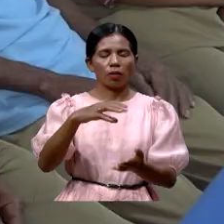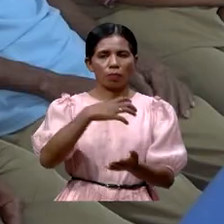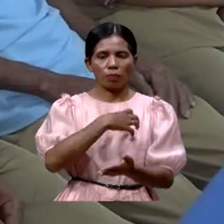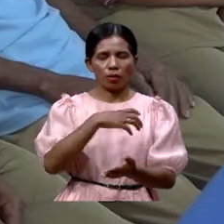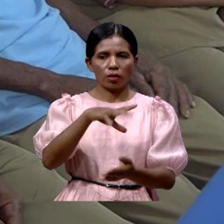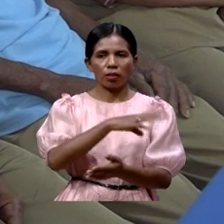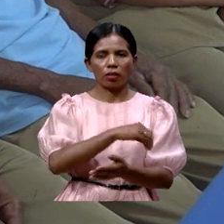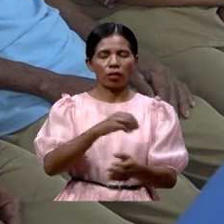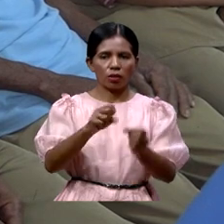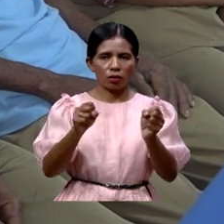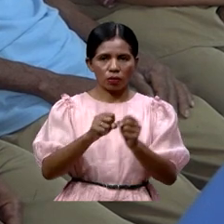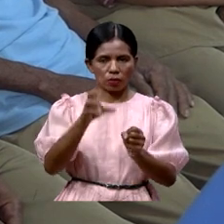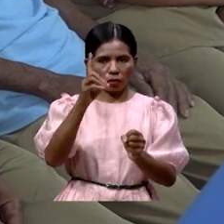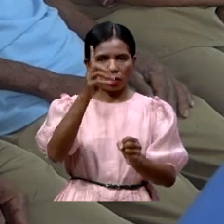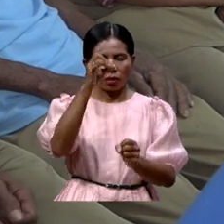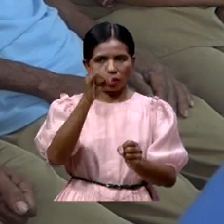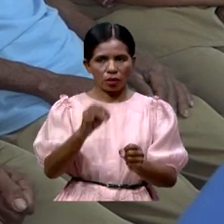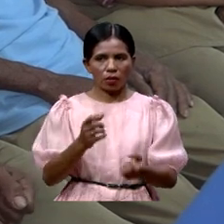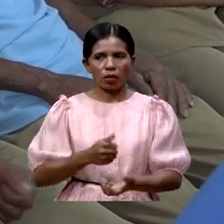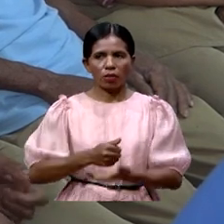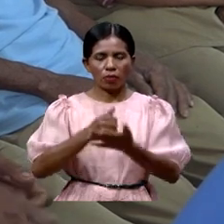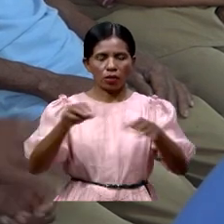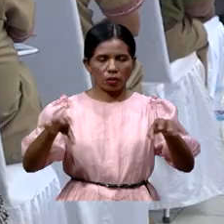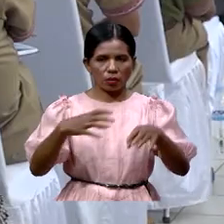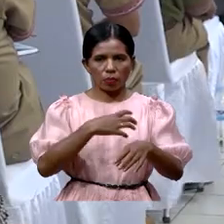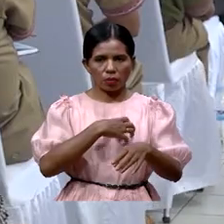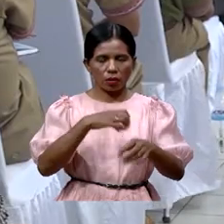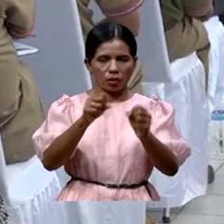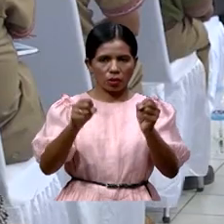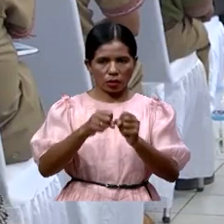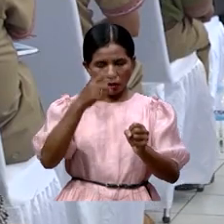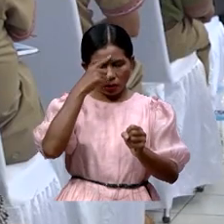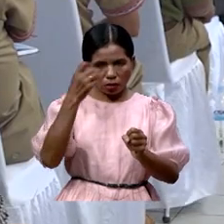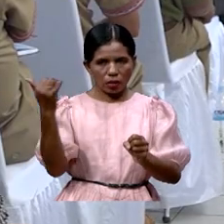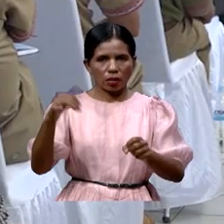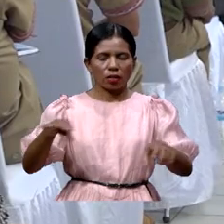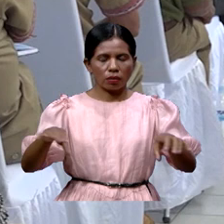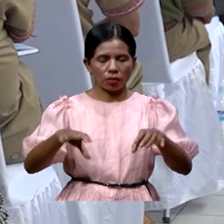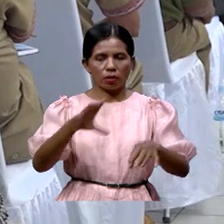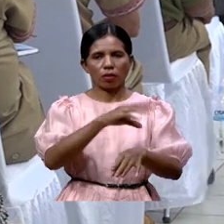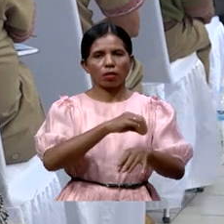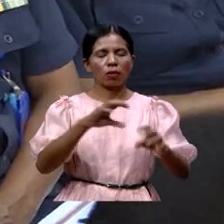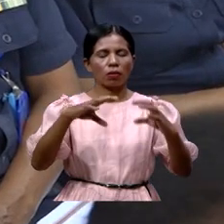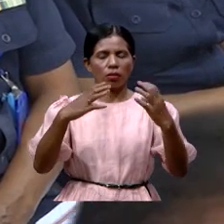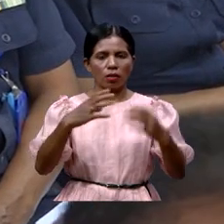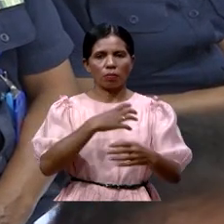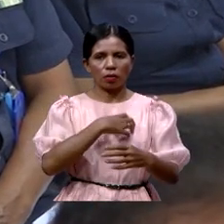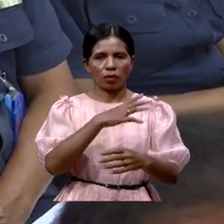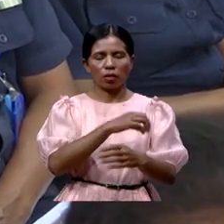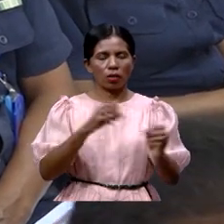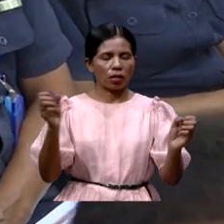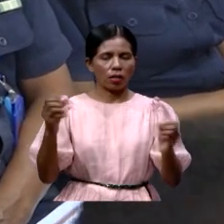a Suco Nen e a capital de Ili, Rodi apoia Serviço Polícia Nen e a Suco, tama durante nesse Serviço Conselho Policiamento Comunitário lá